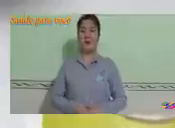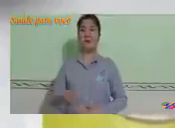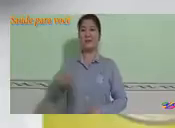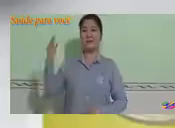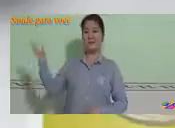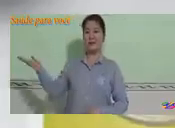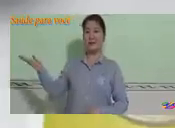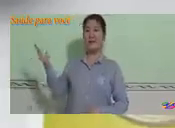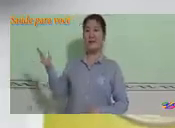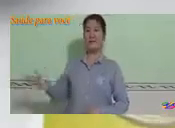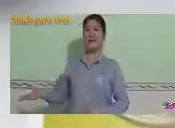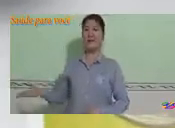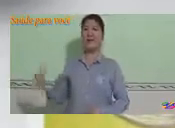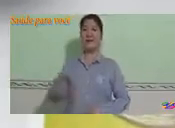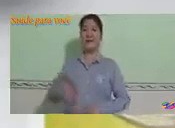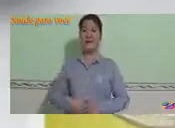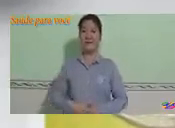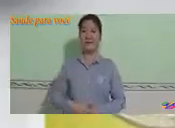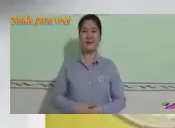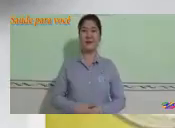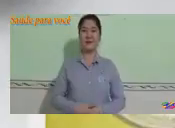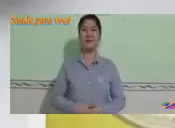STOMARUMRAM é acento agudo